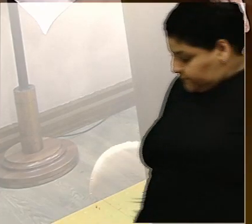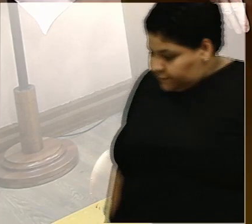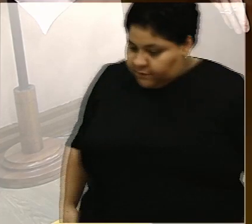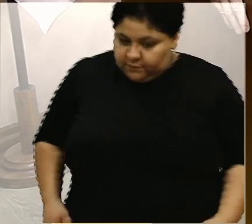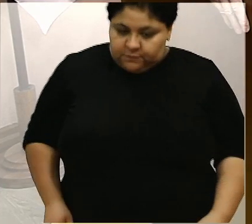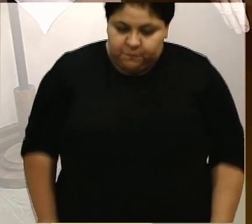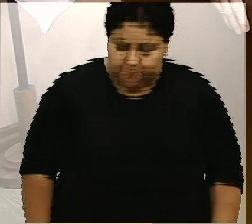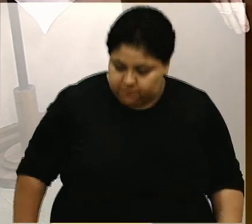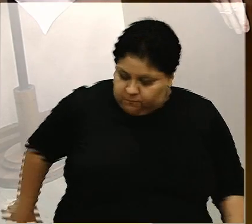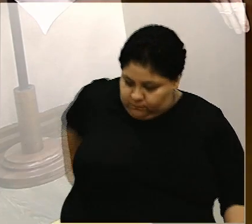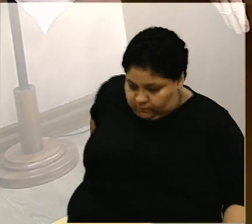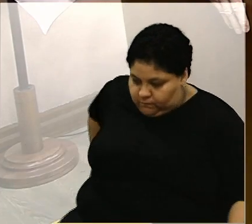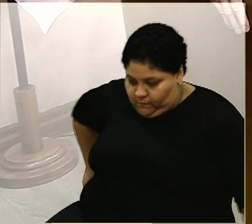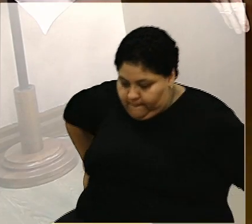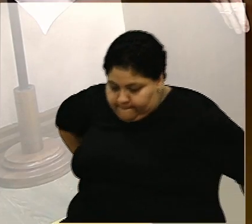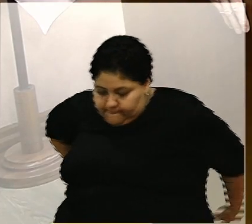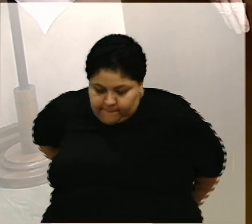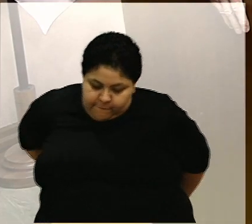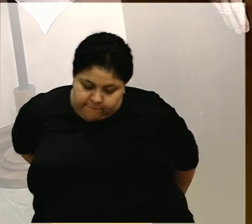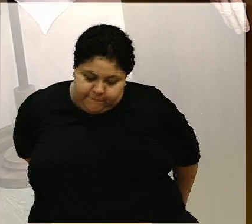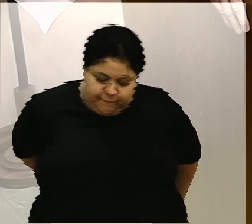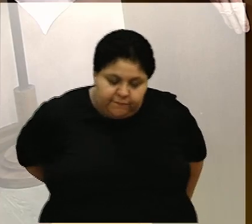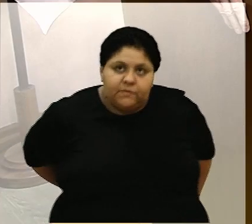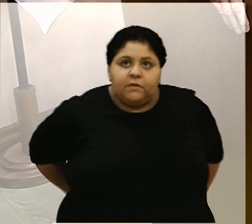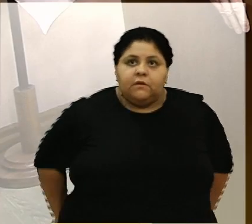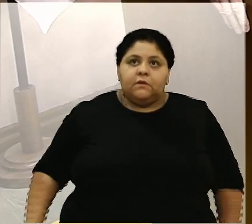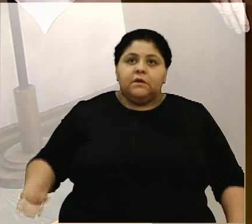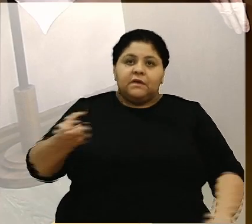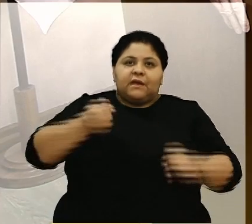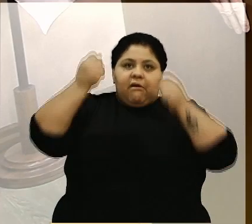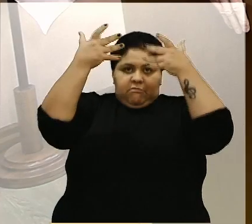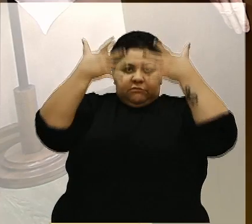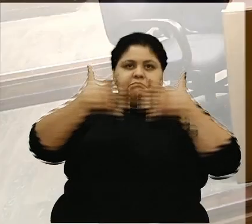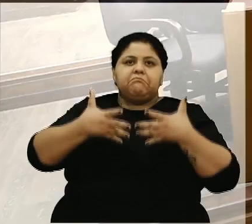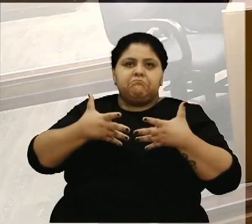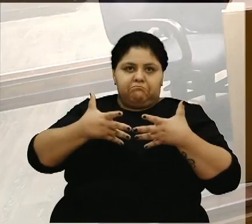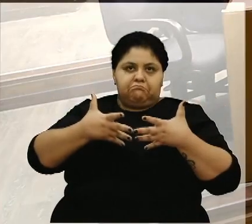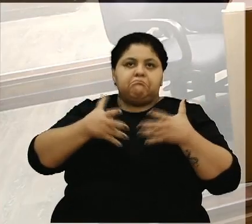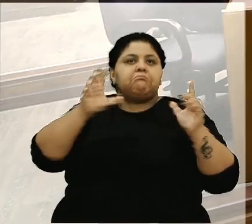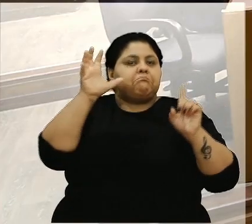sim. Ameaçou. Vamos ler os anais depois. Vamos ler.